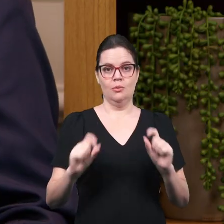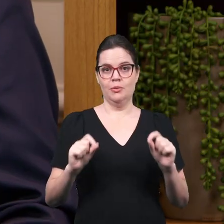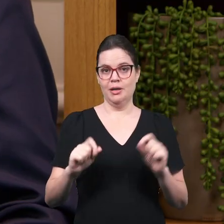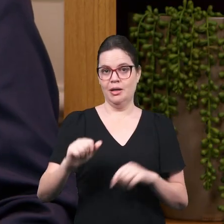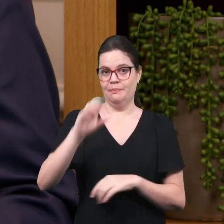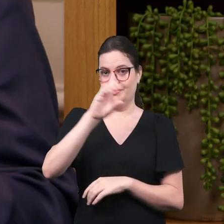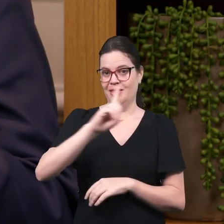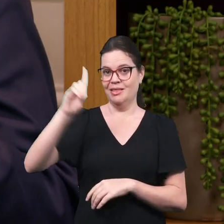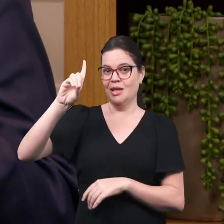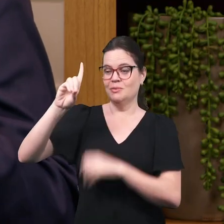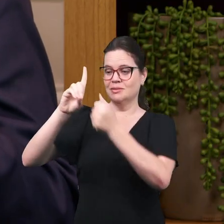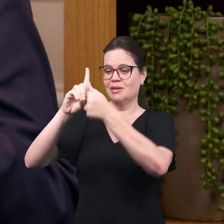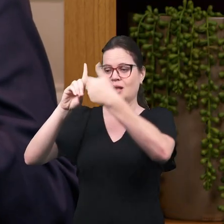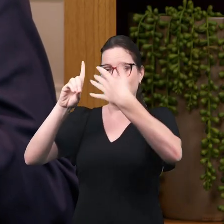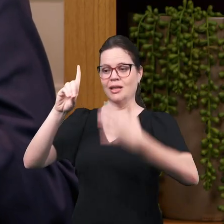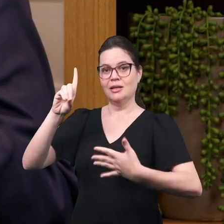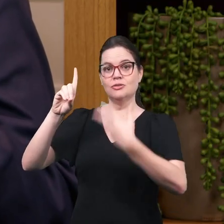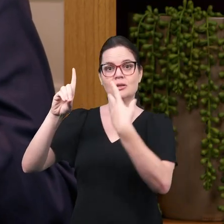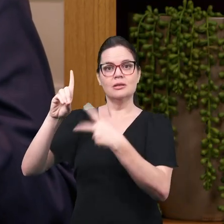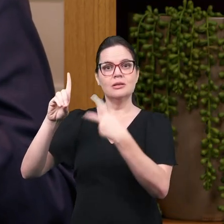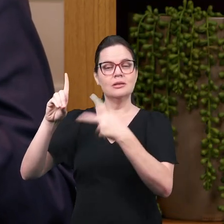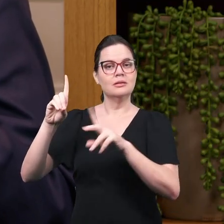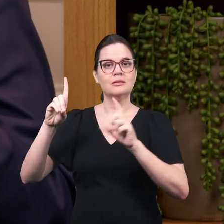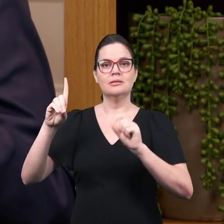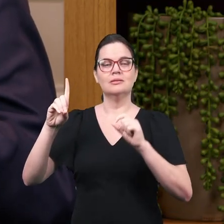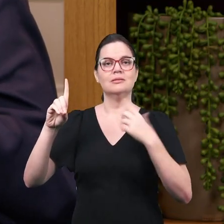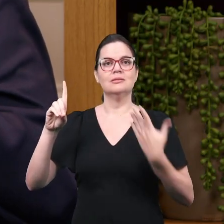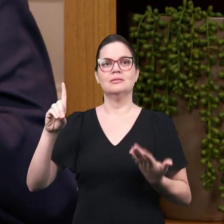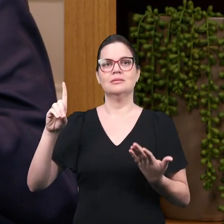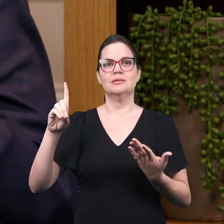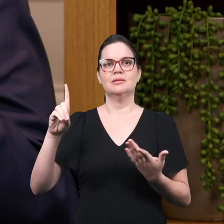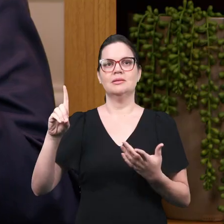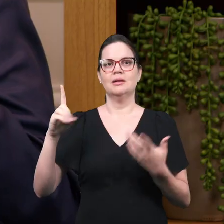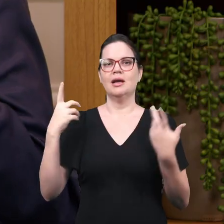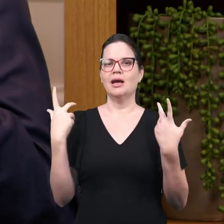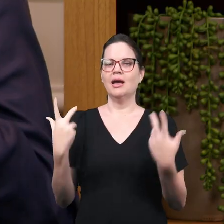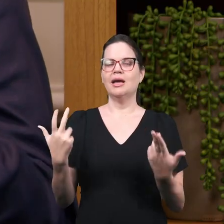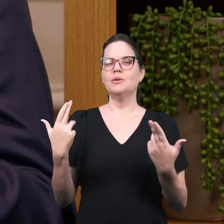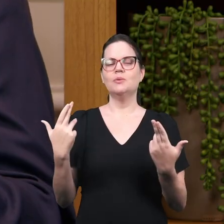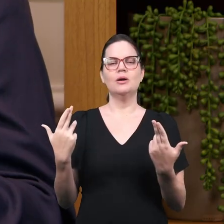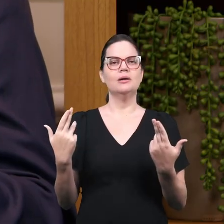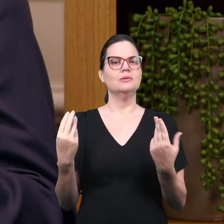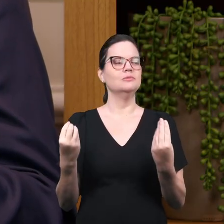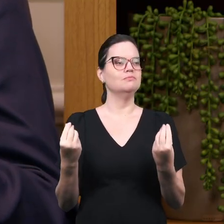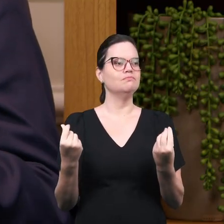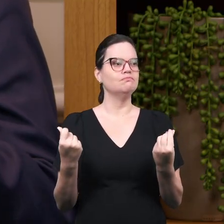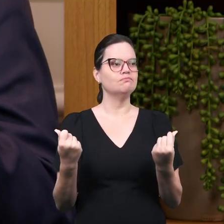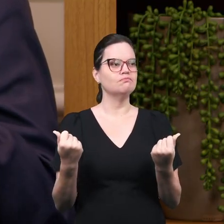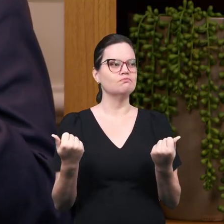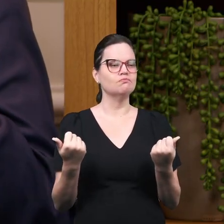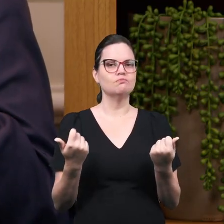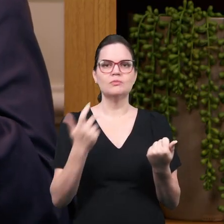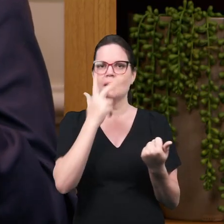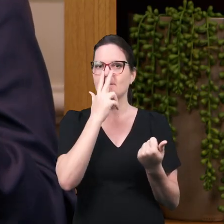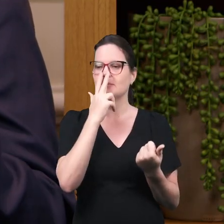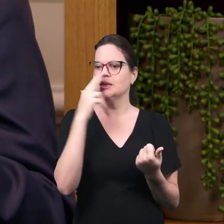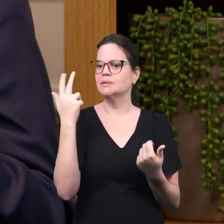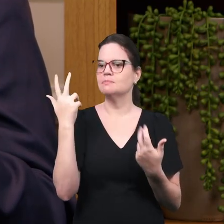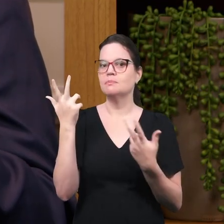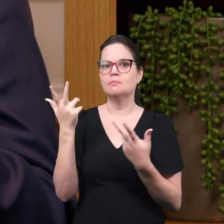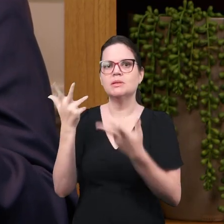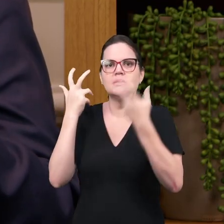Deus são como nomear ou